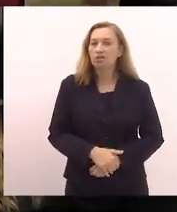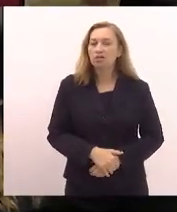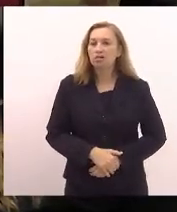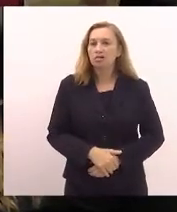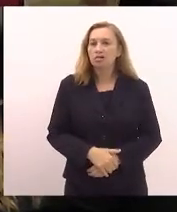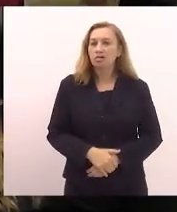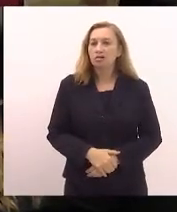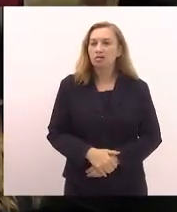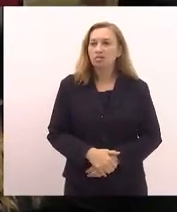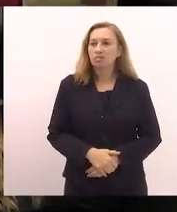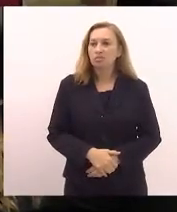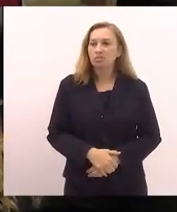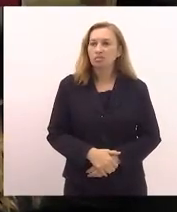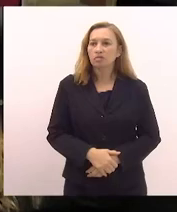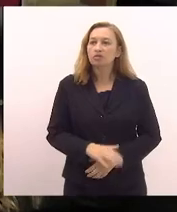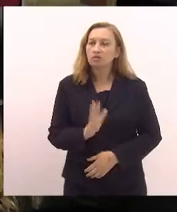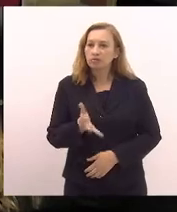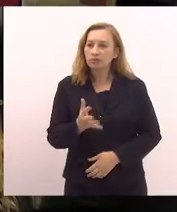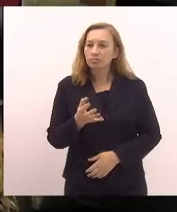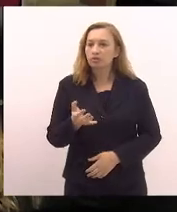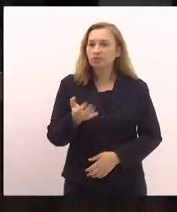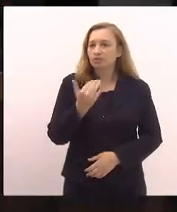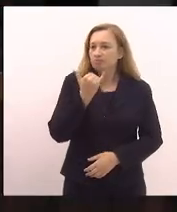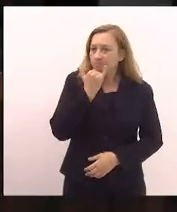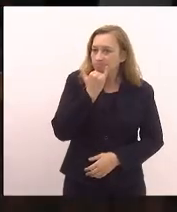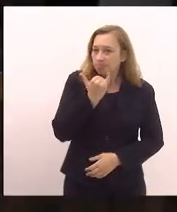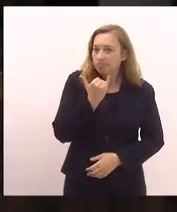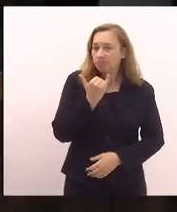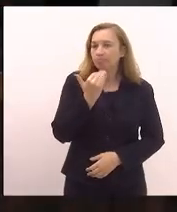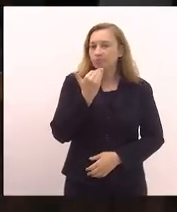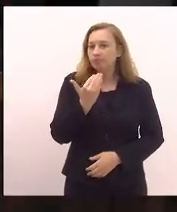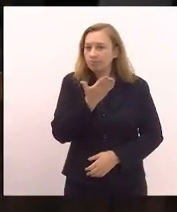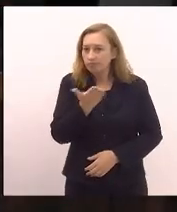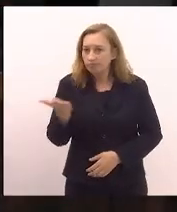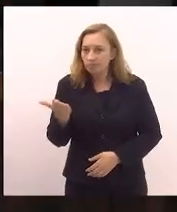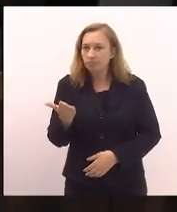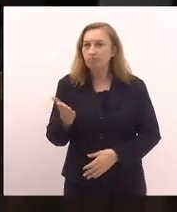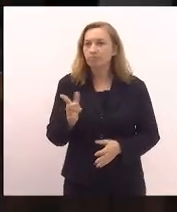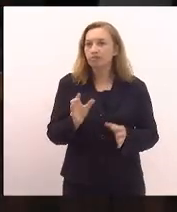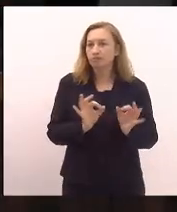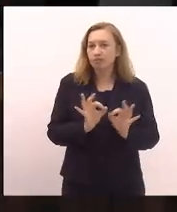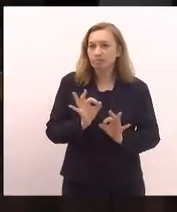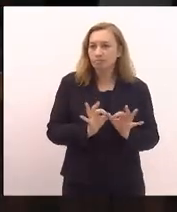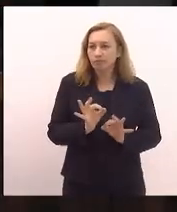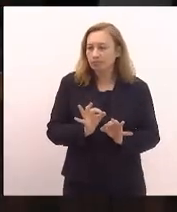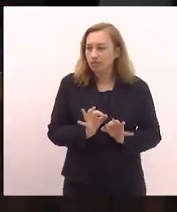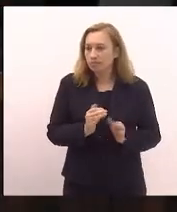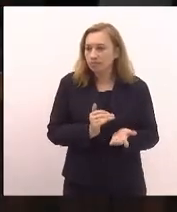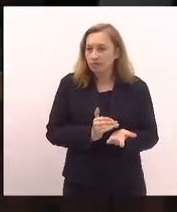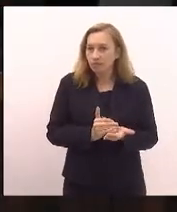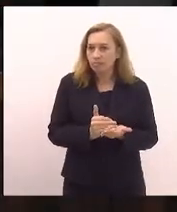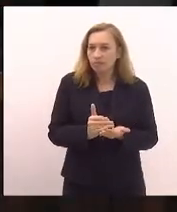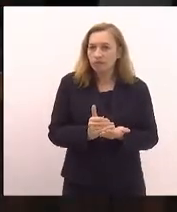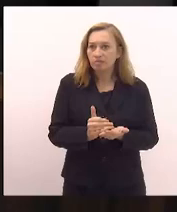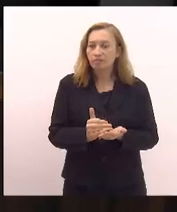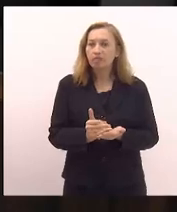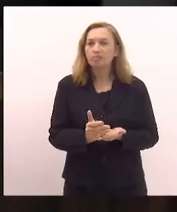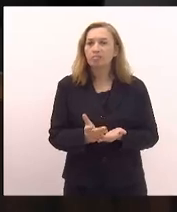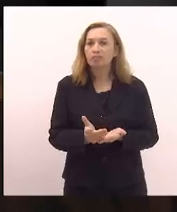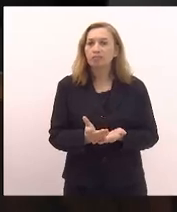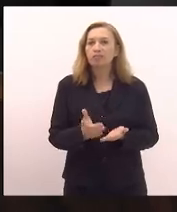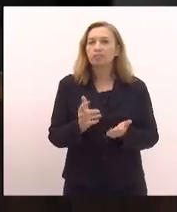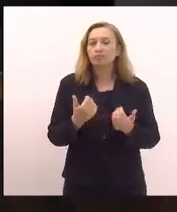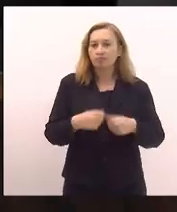formalmente, eu já quero me desculpar com vocês. A gente tinha programado... esse evento, a gente